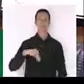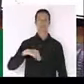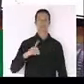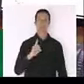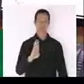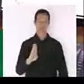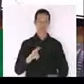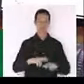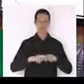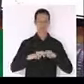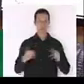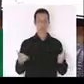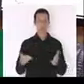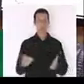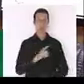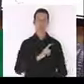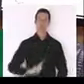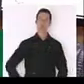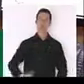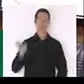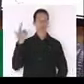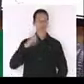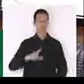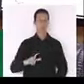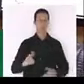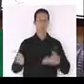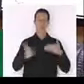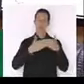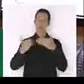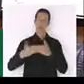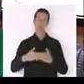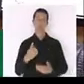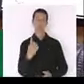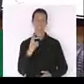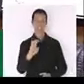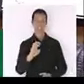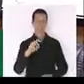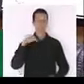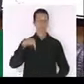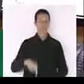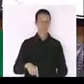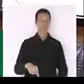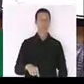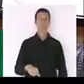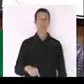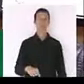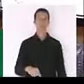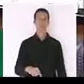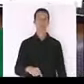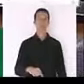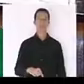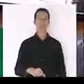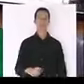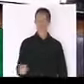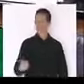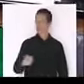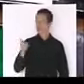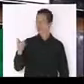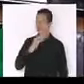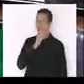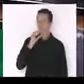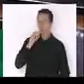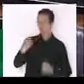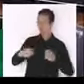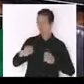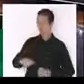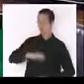teve a coragem de extinguir 15, mas esse parlamento, deputado Salum, que o senhor seja homem o suficiente,